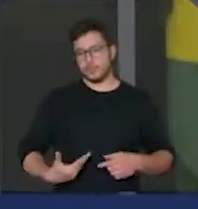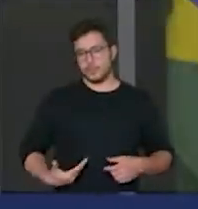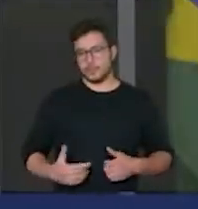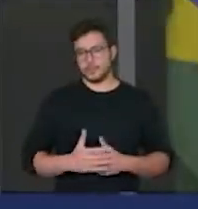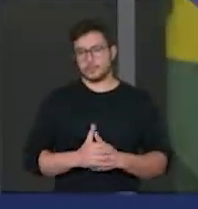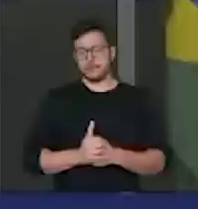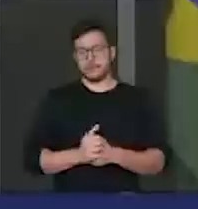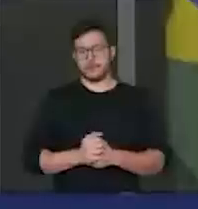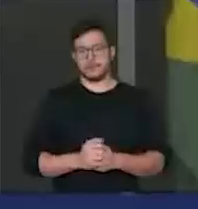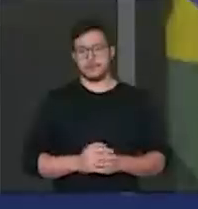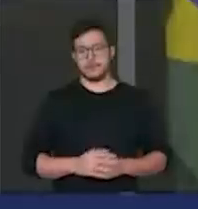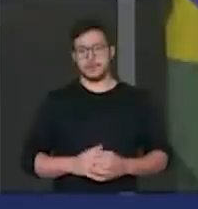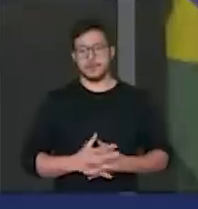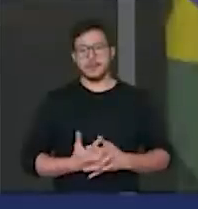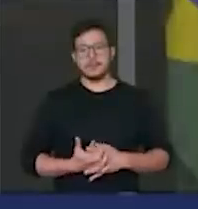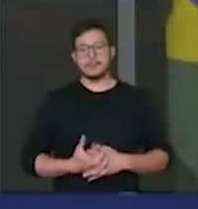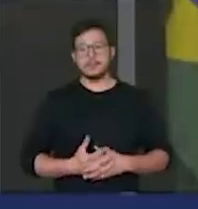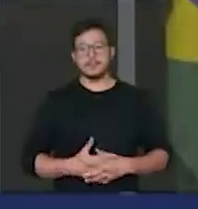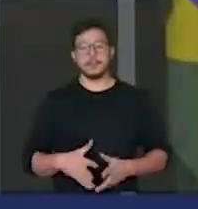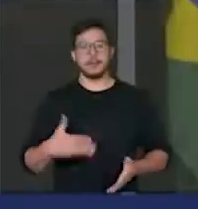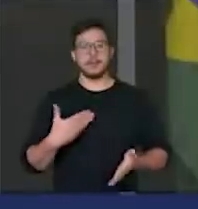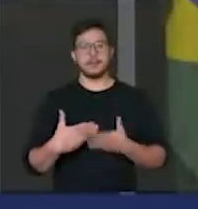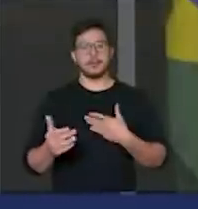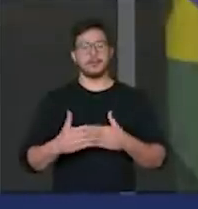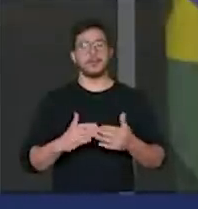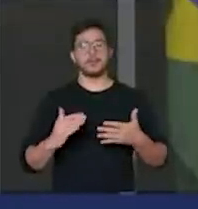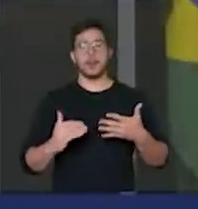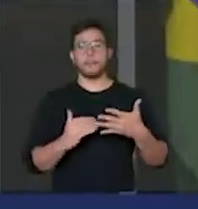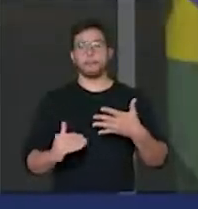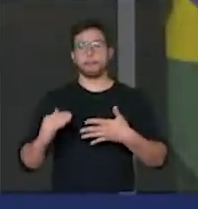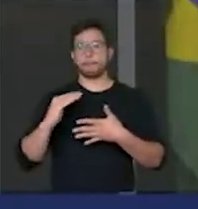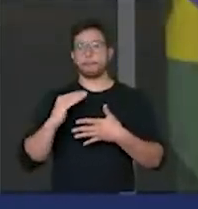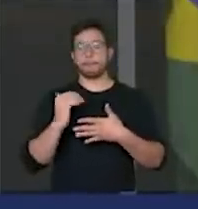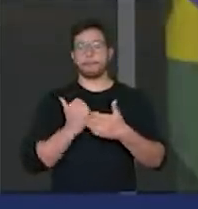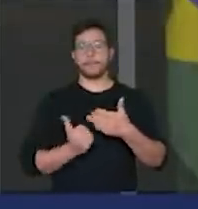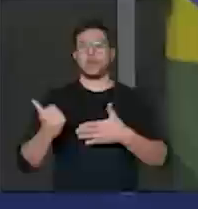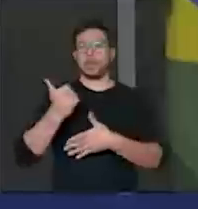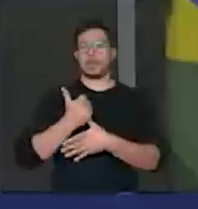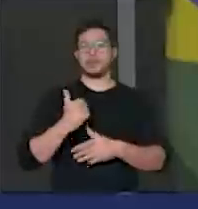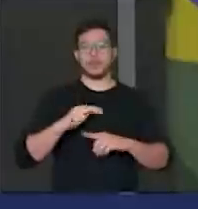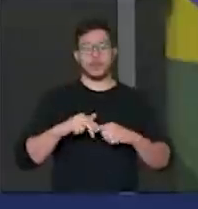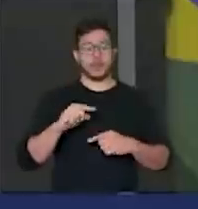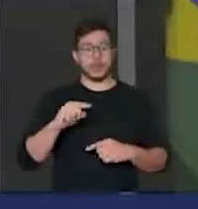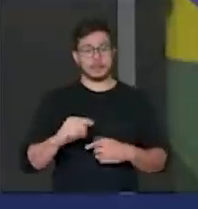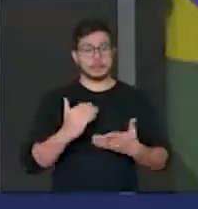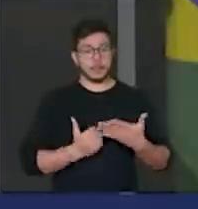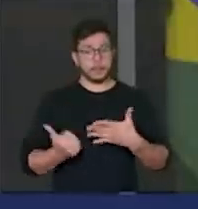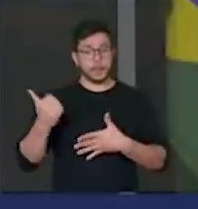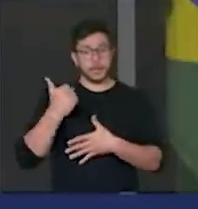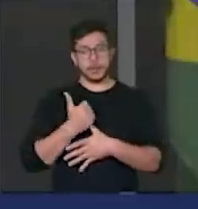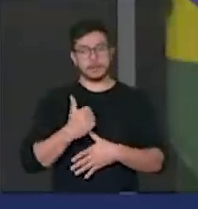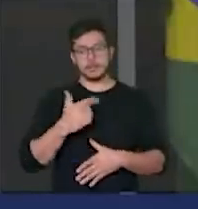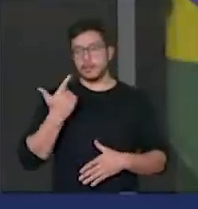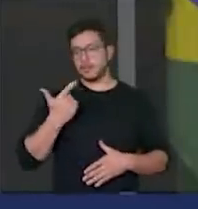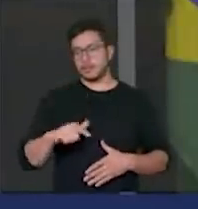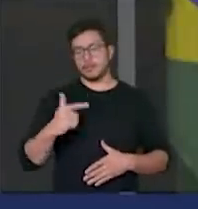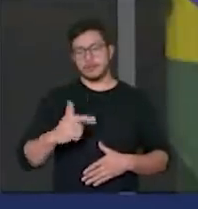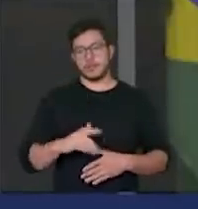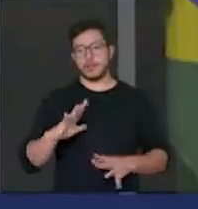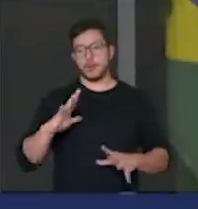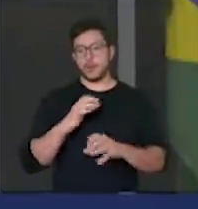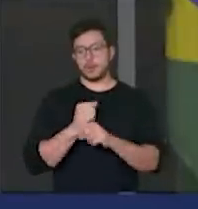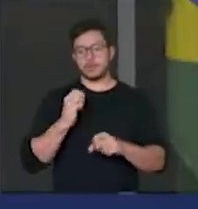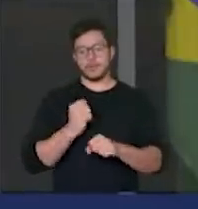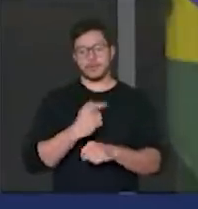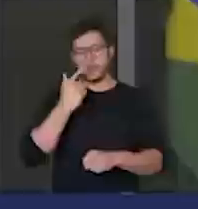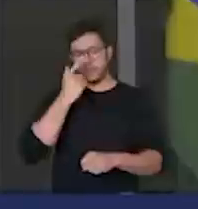República escolher. Não interessa qual é a próxima prioridade do presidente da República. essa prioridade não vai ter